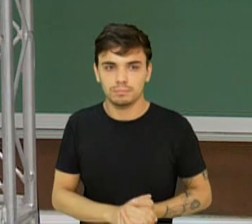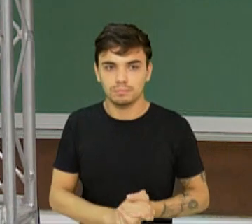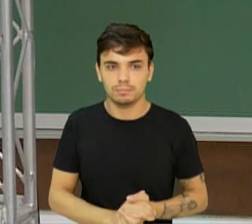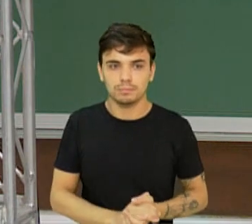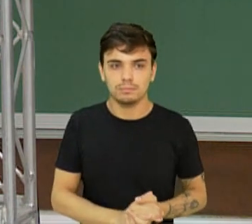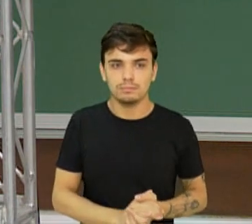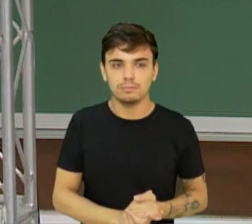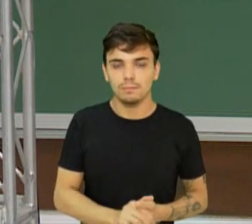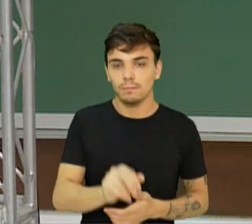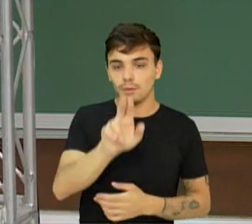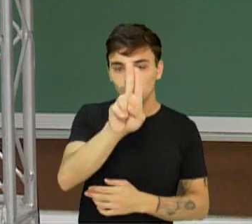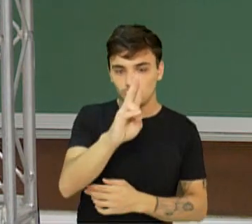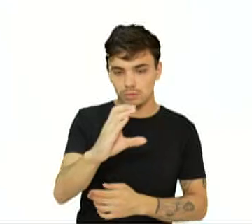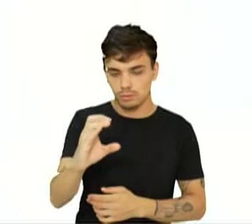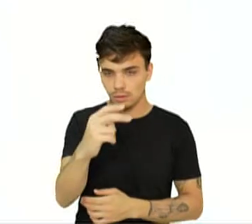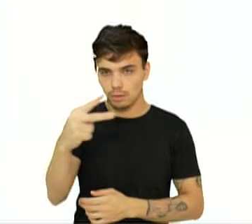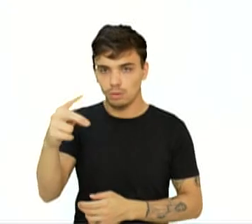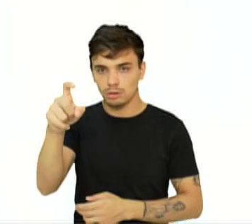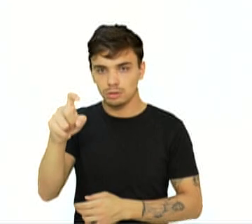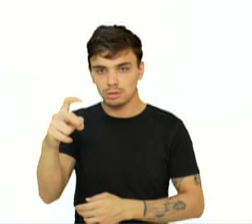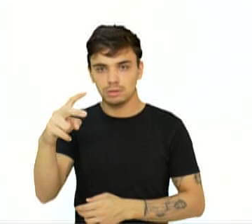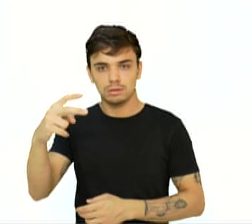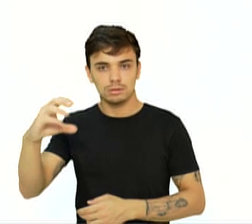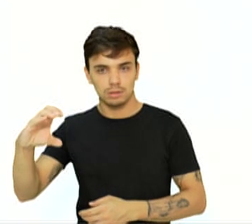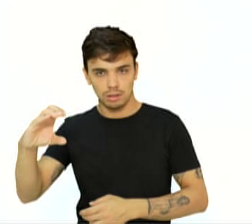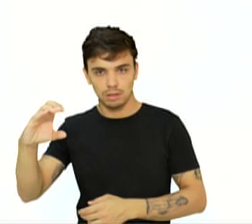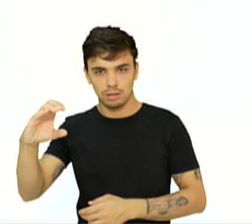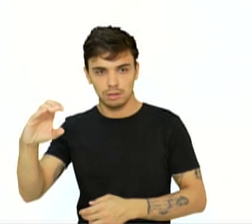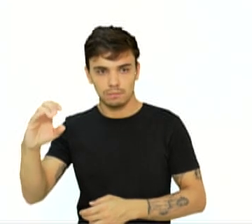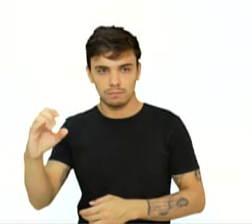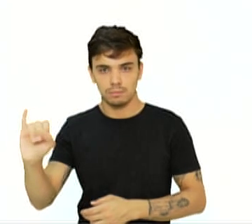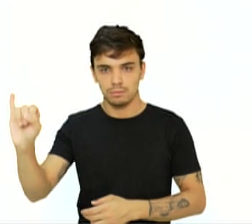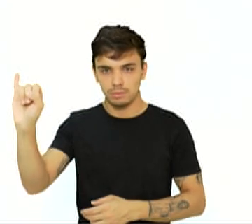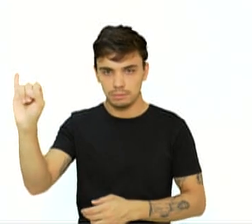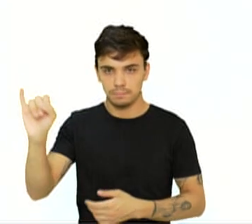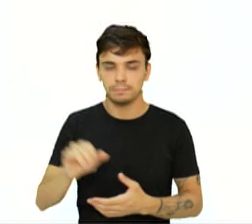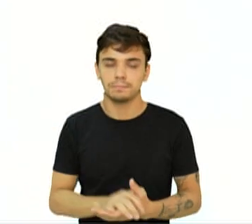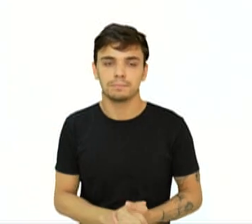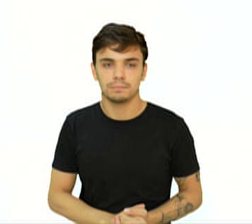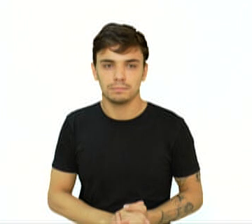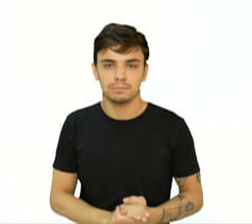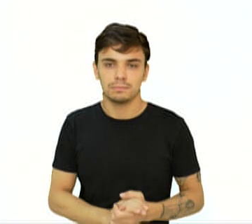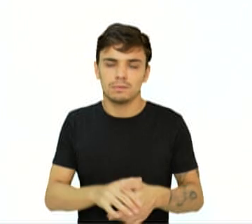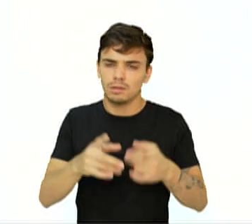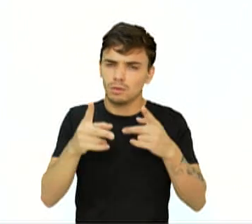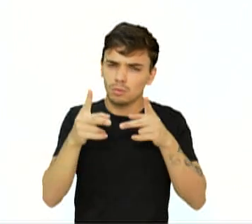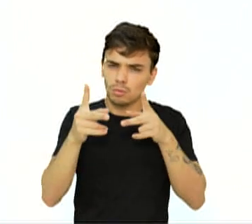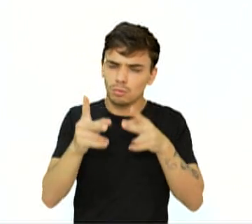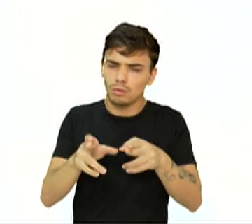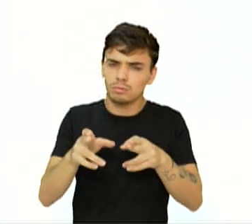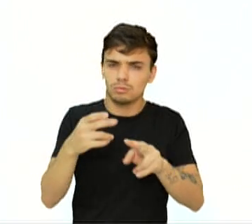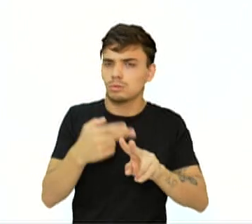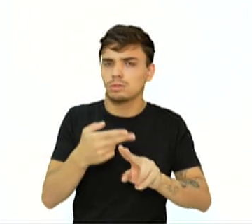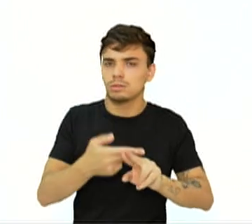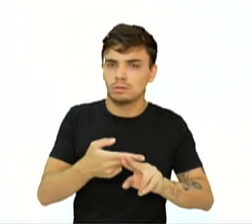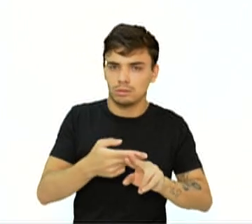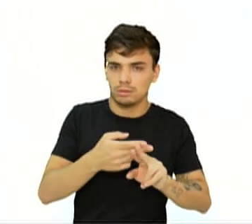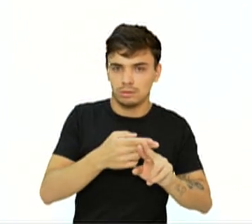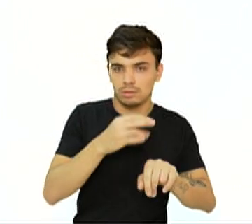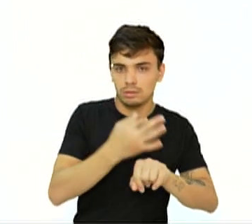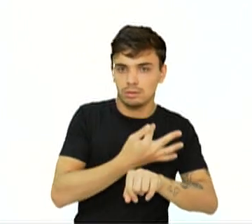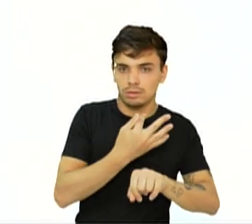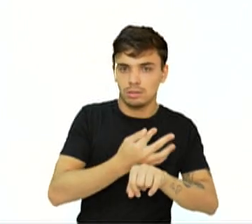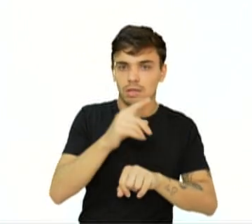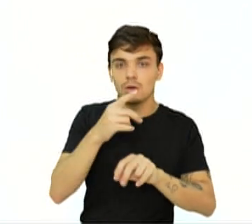só, o C é igual a XC vezes I, como se fosse URI. Em vez de usar a resistência, vai usar